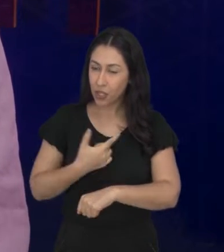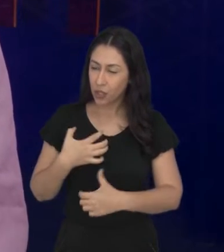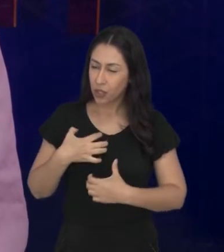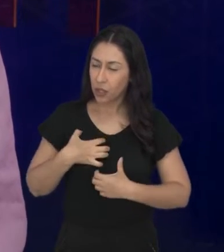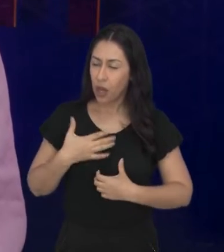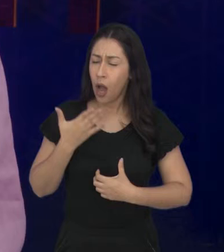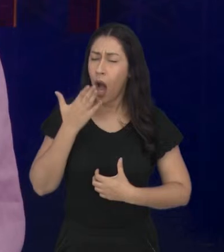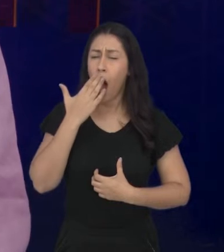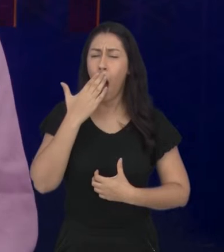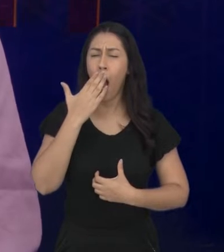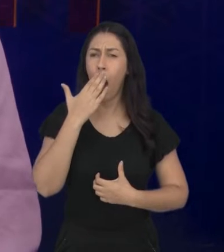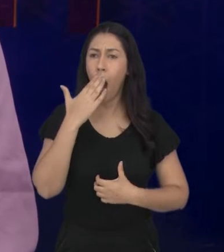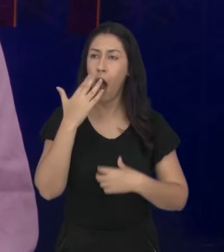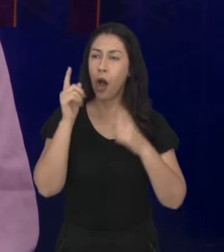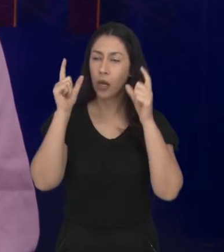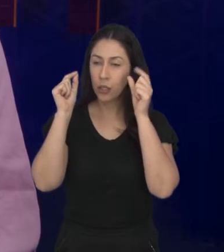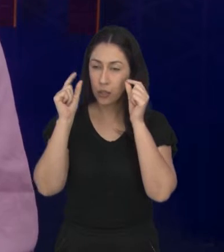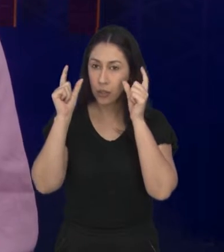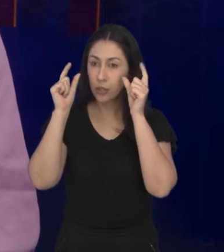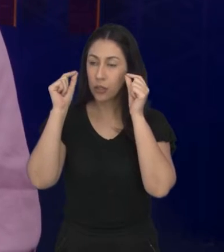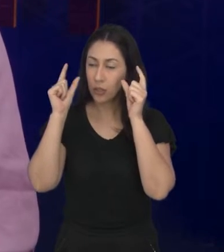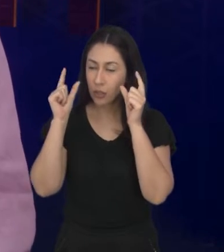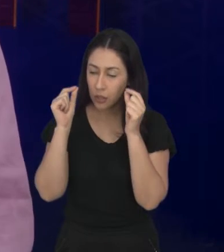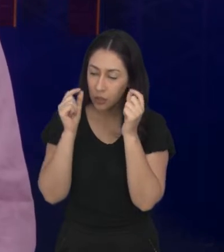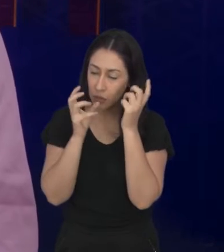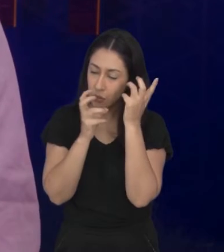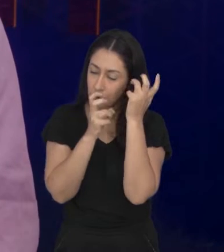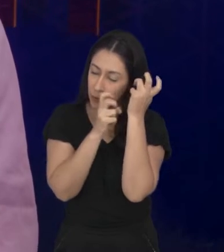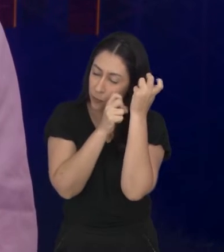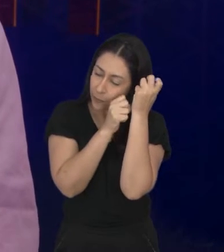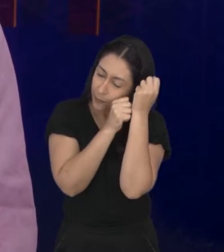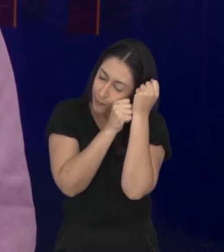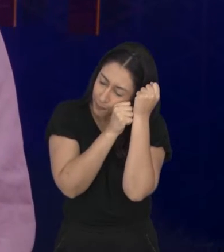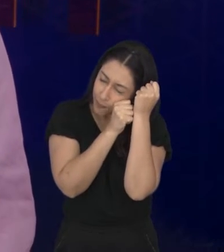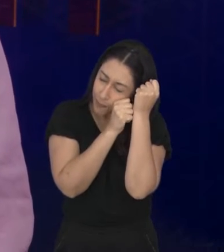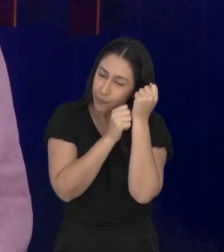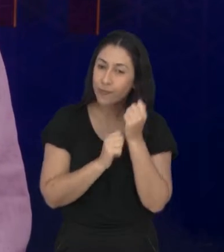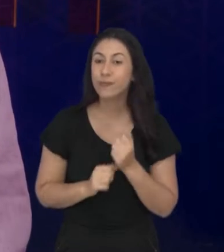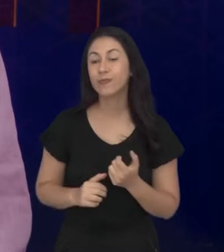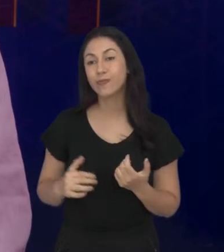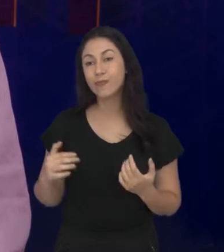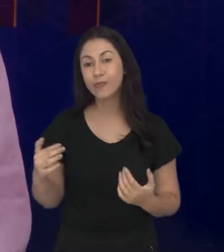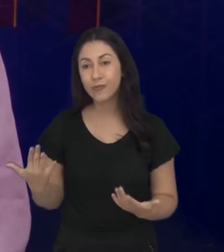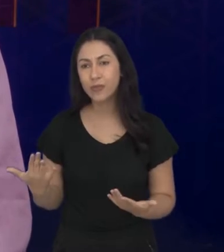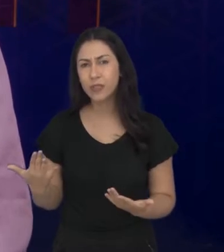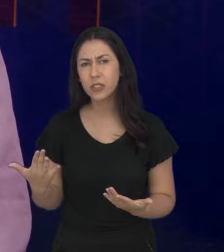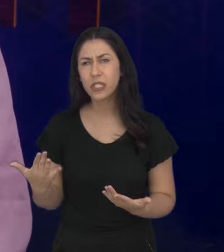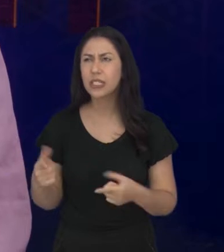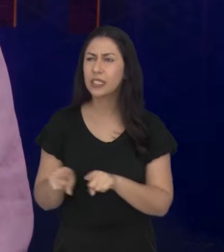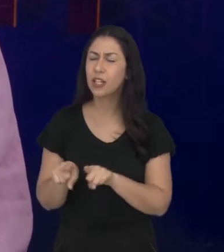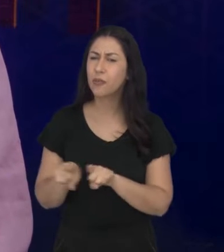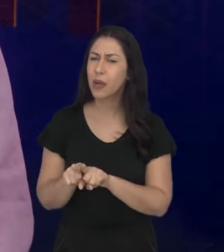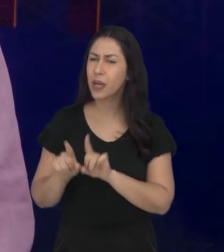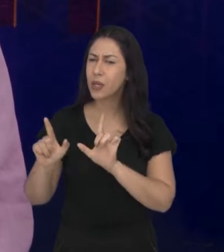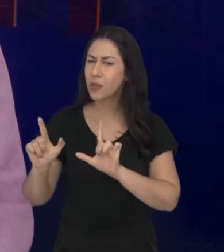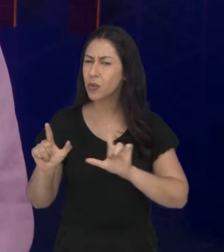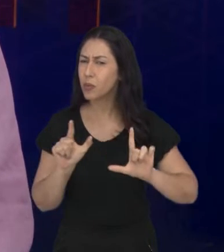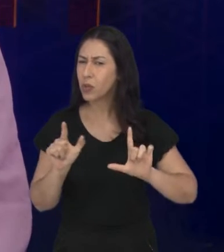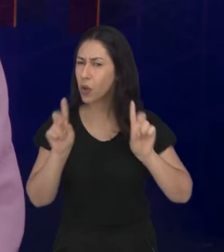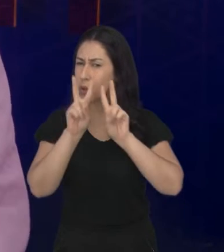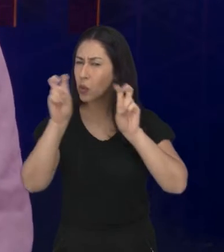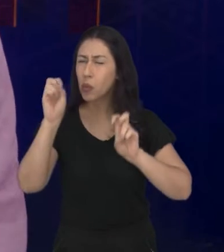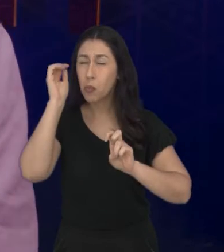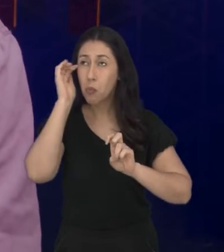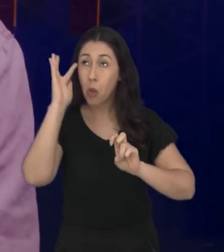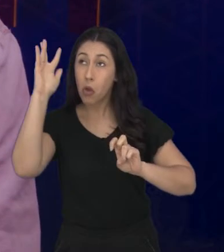na gente, né? Então, para fazer a gente dormir bem. Acho que a gente falou de melatonina no nosso